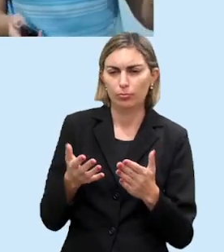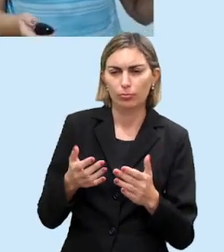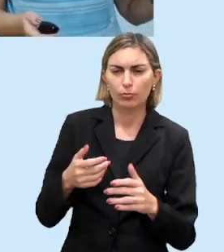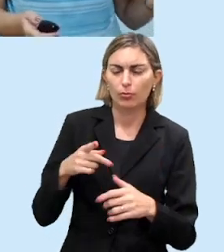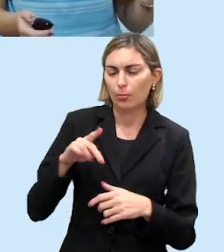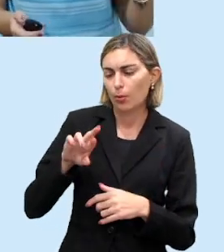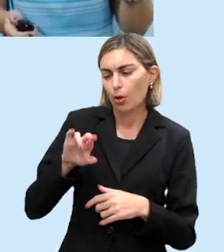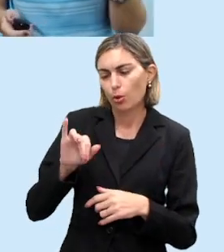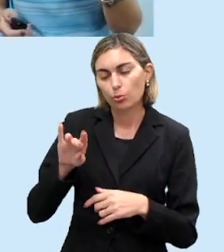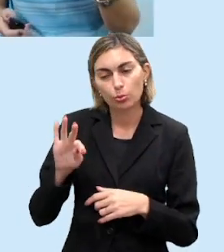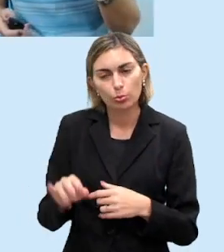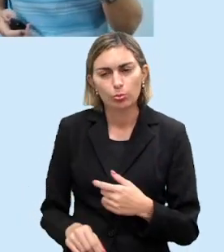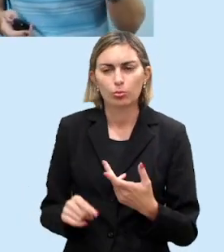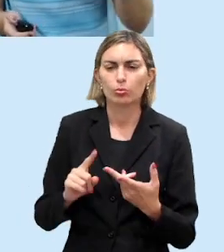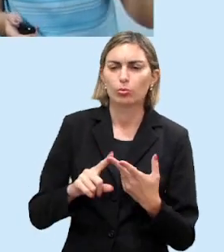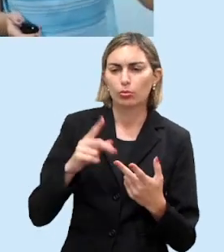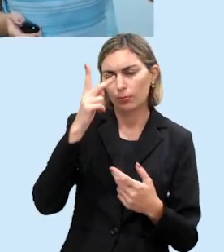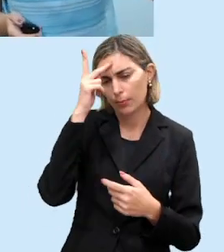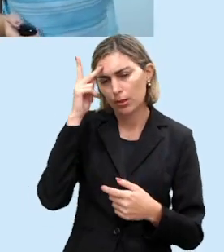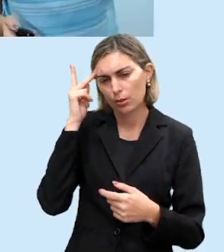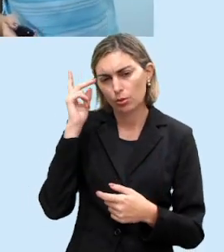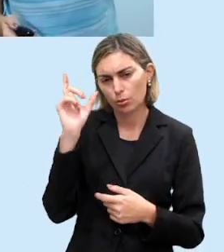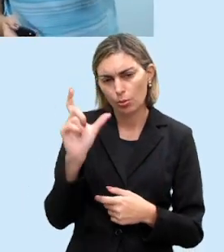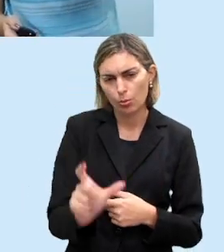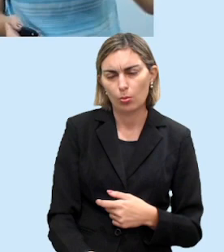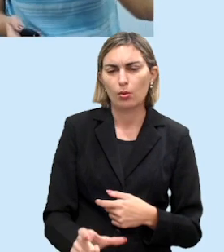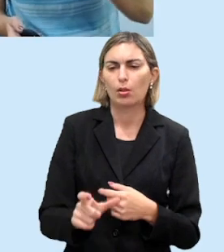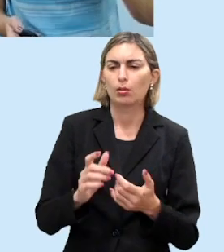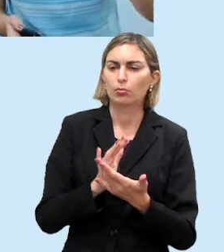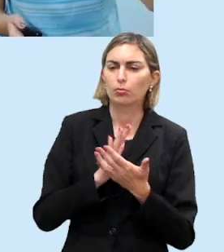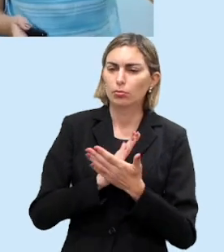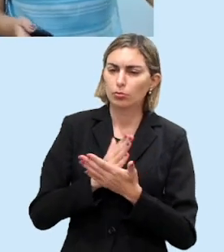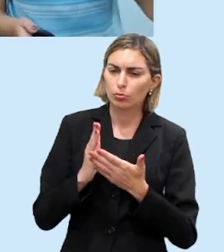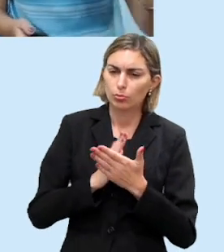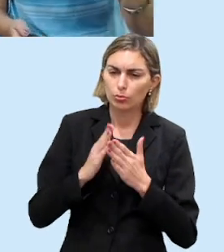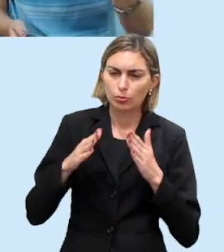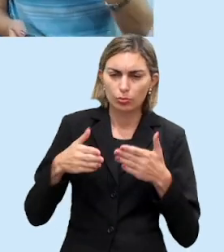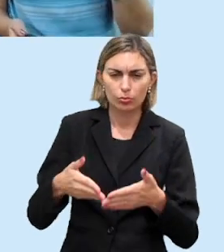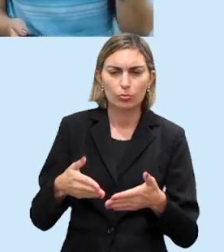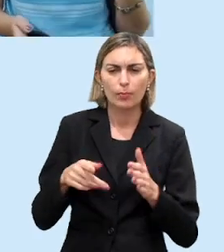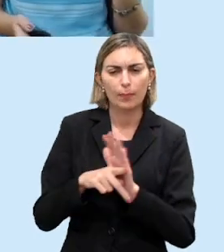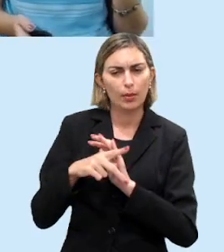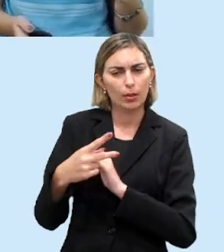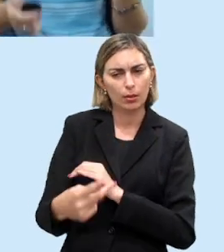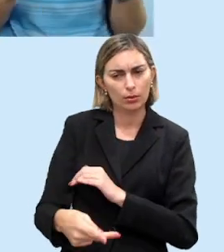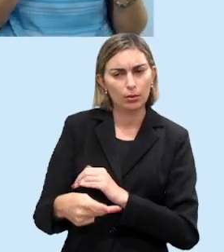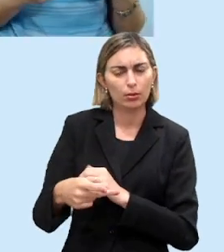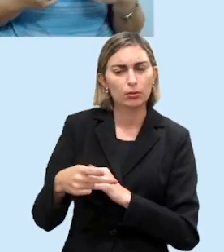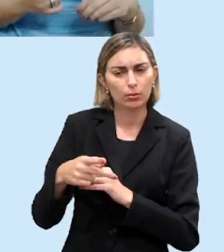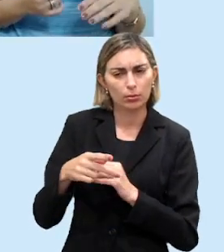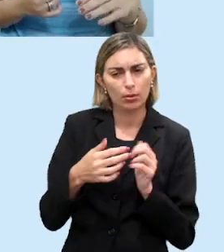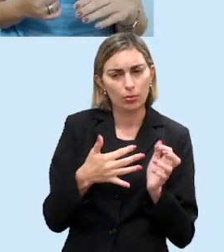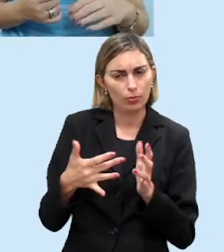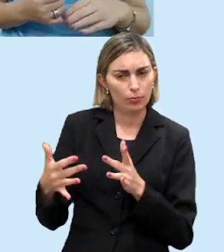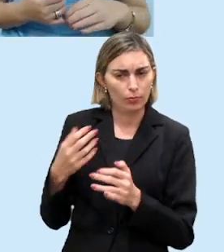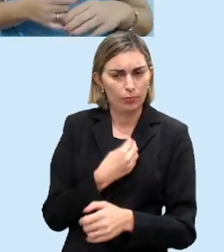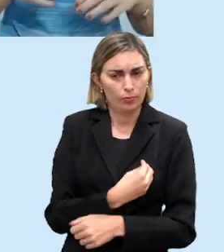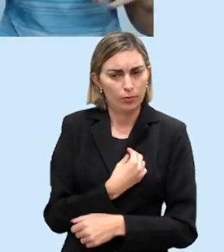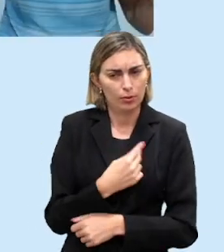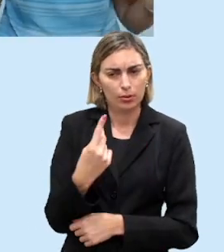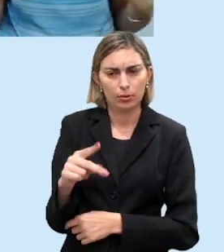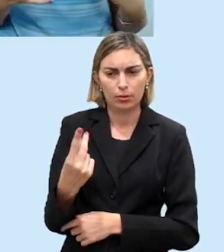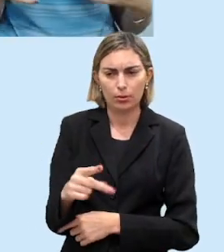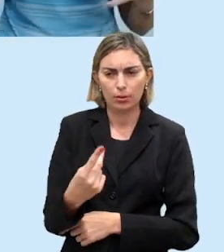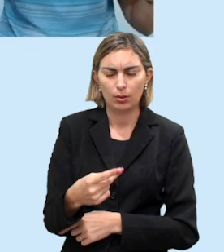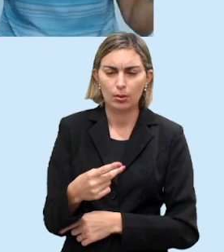produto, seja para uma pessoa, com algum fio que vai fazer parte da trama da vida delas, não é?